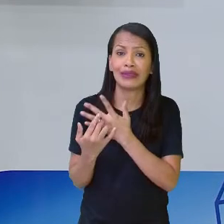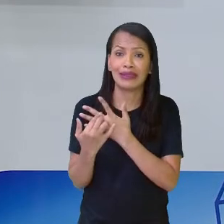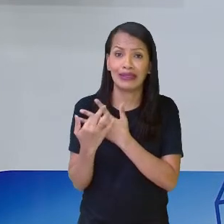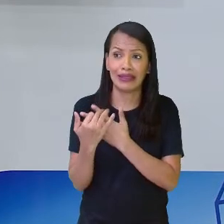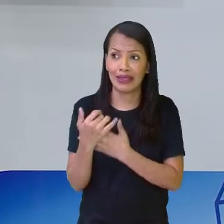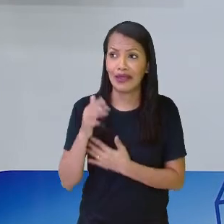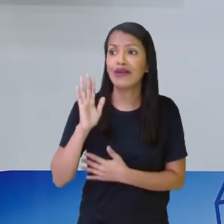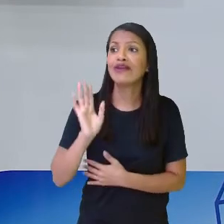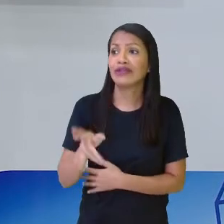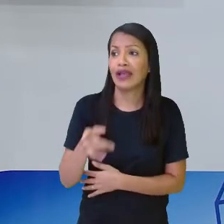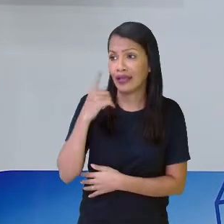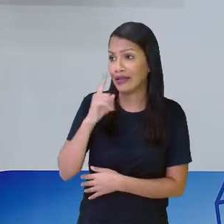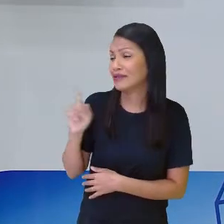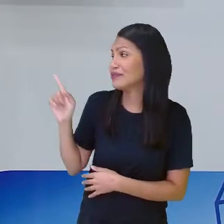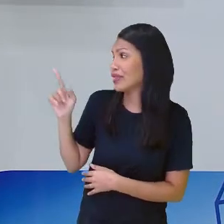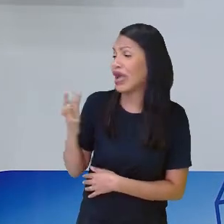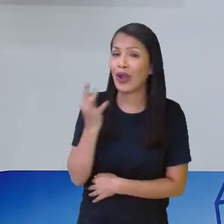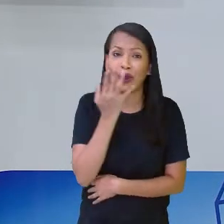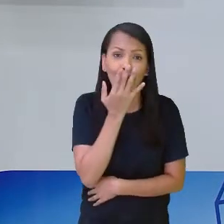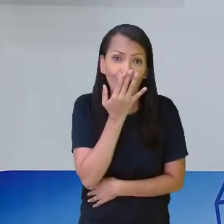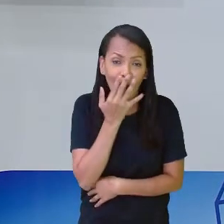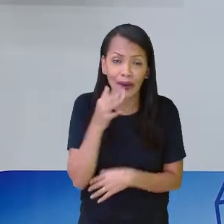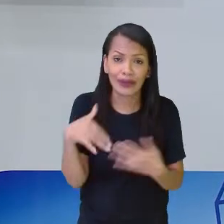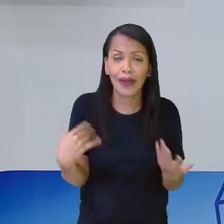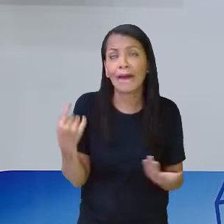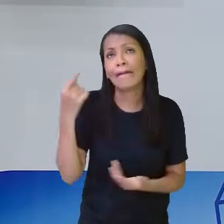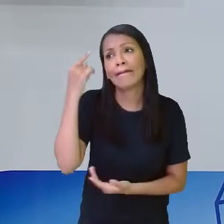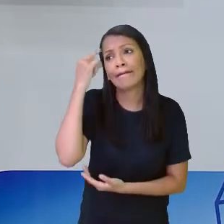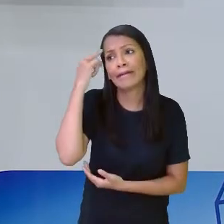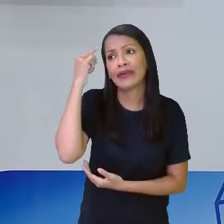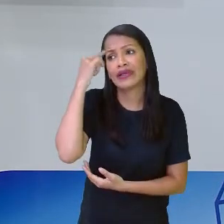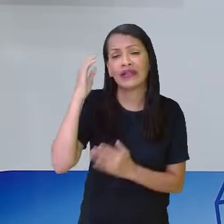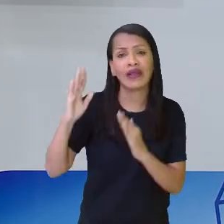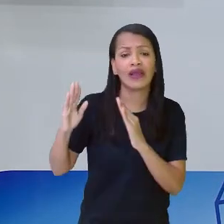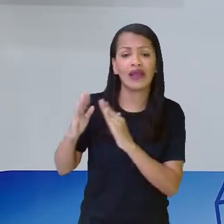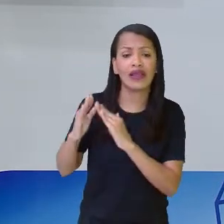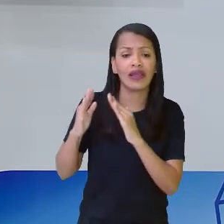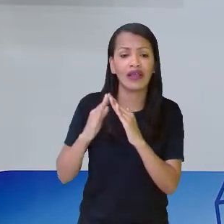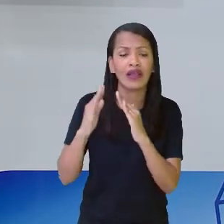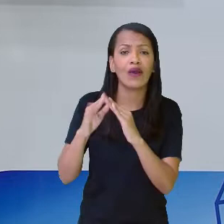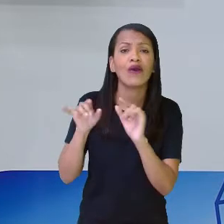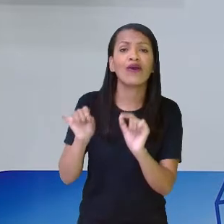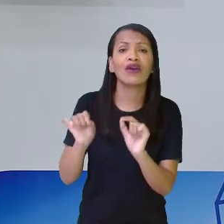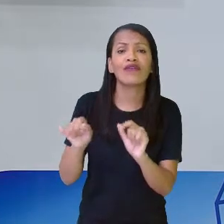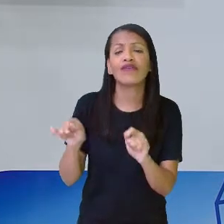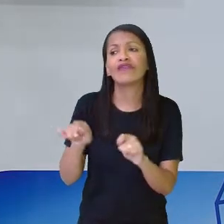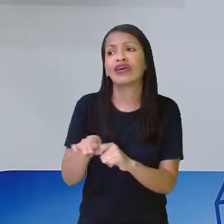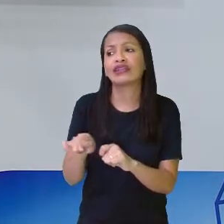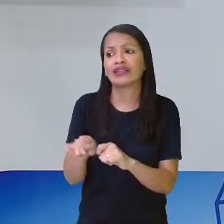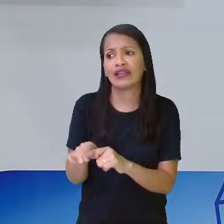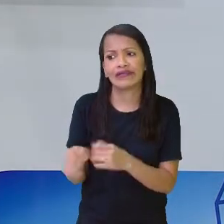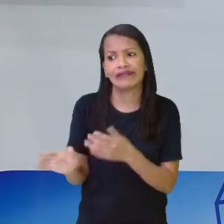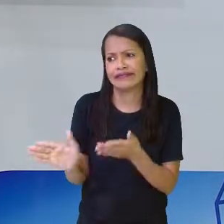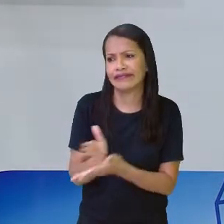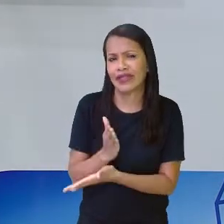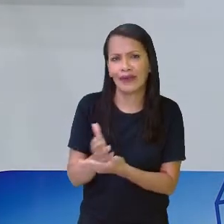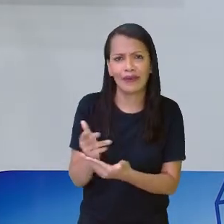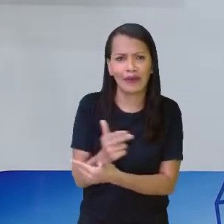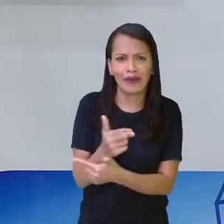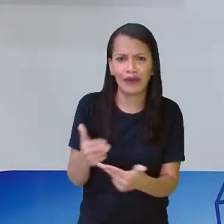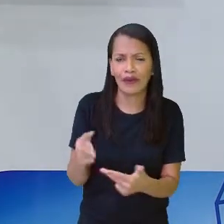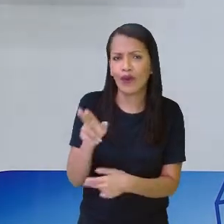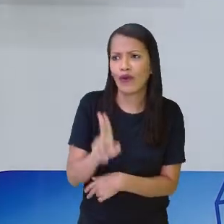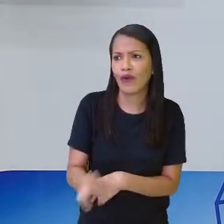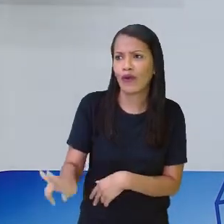a tomar forma. Cores. Aí eu vou pensar assim, e essas casas, quais cores, o que é que eu vou fazer mais por aqui? Aí você